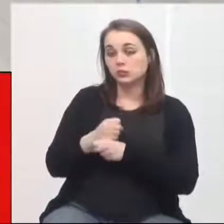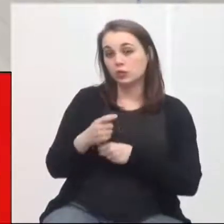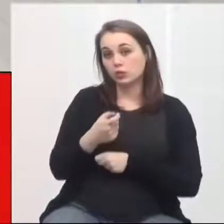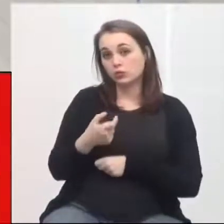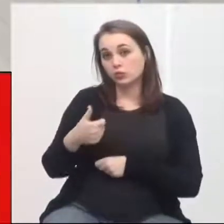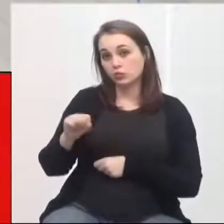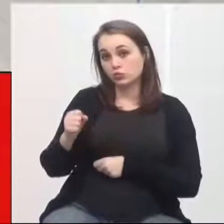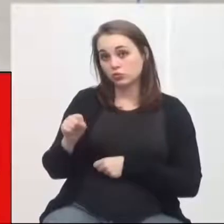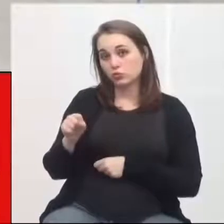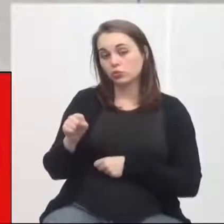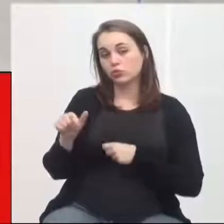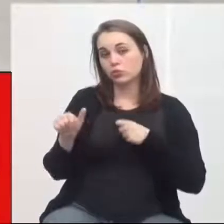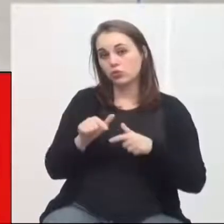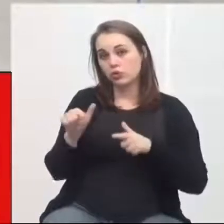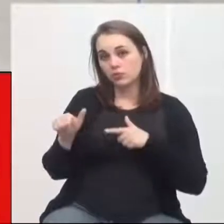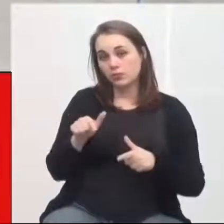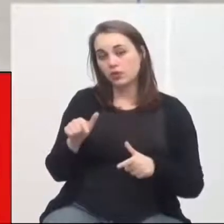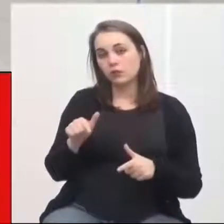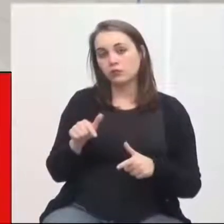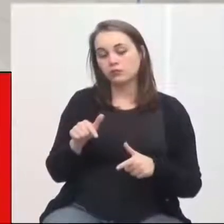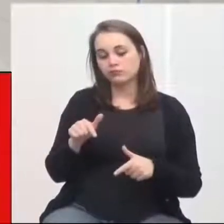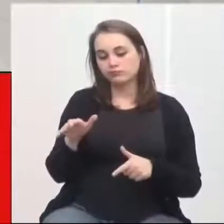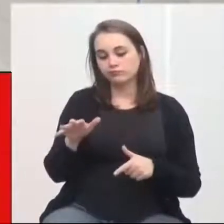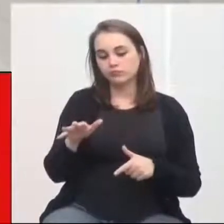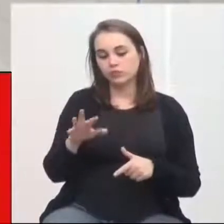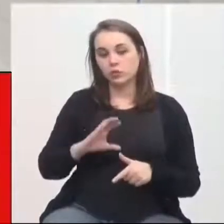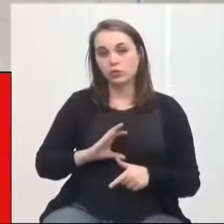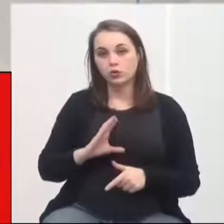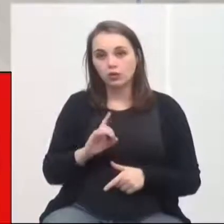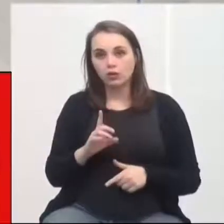4/9/2018 de operação típica de ações